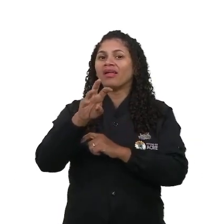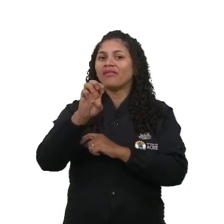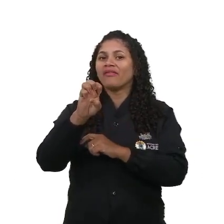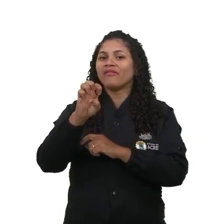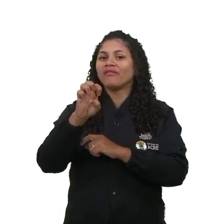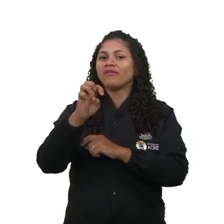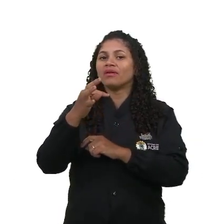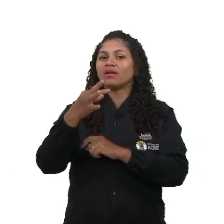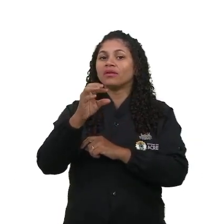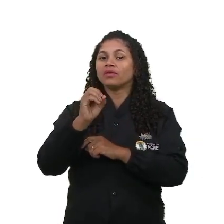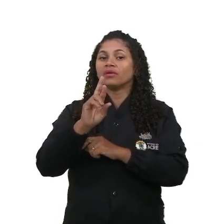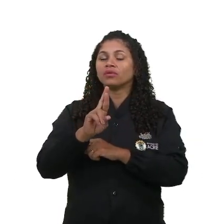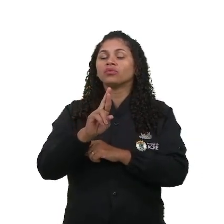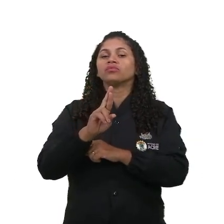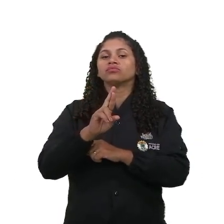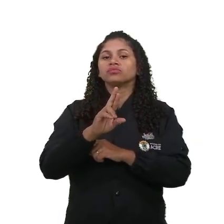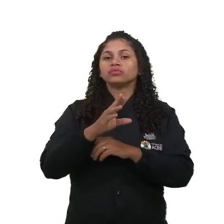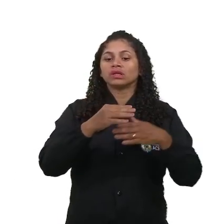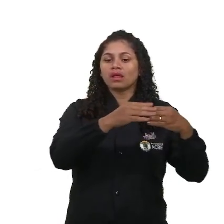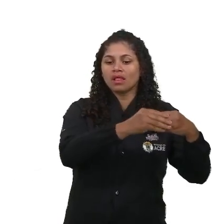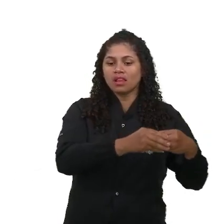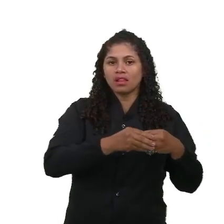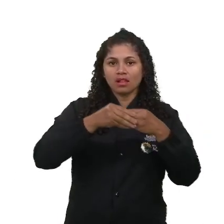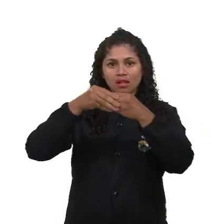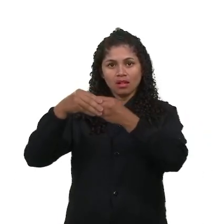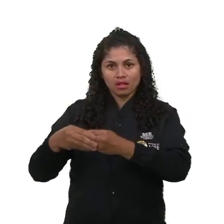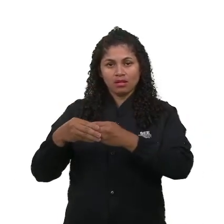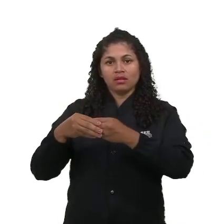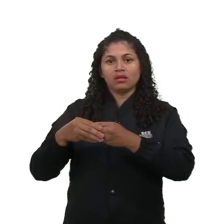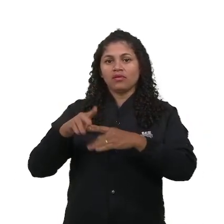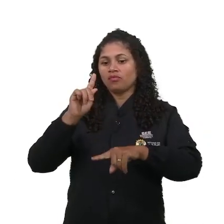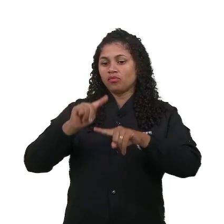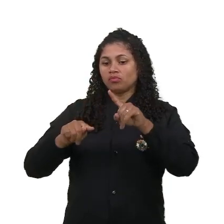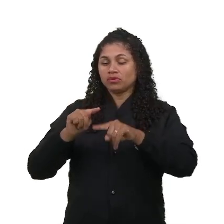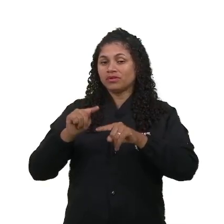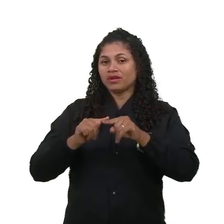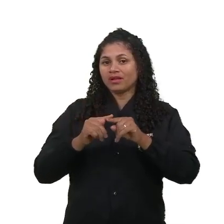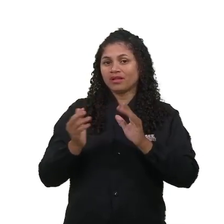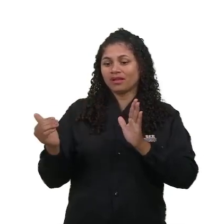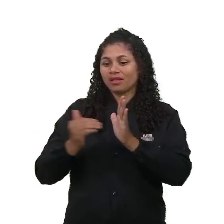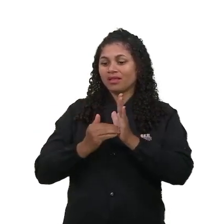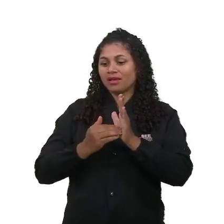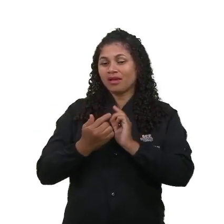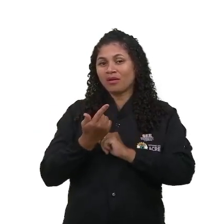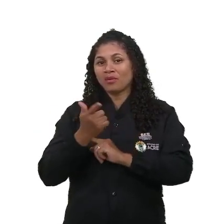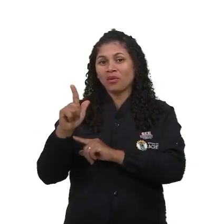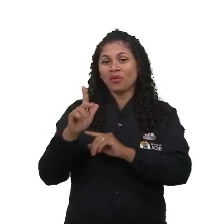leva um objeto até um certo outro objeto.